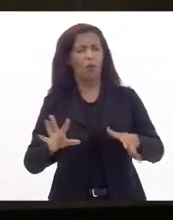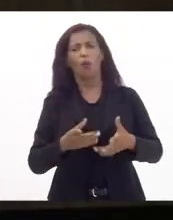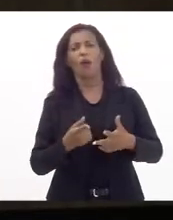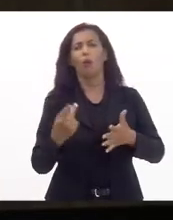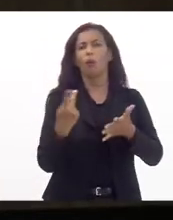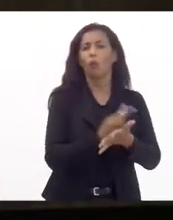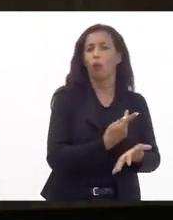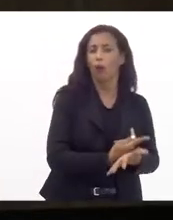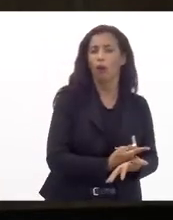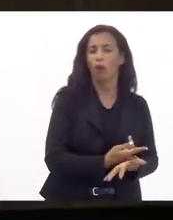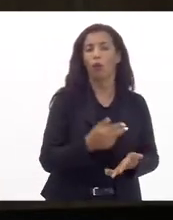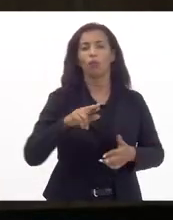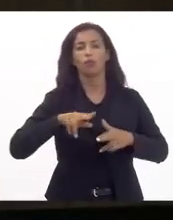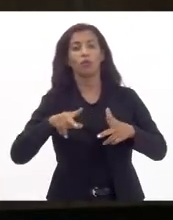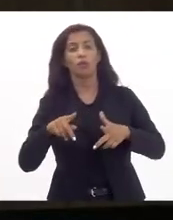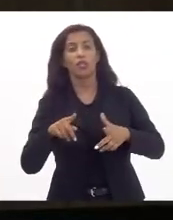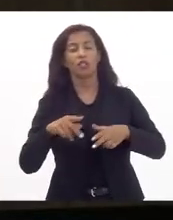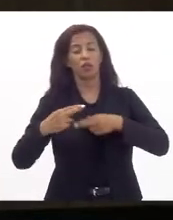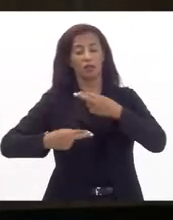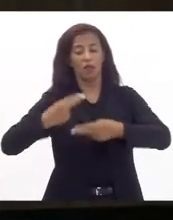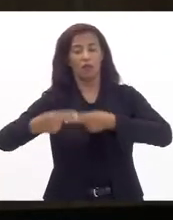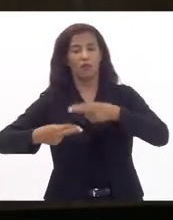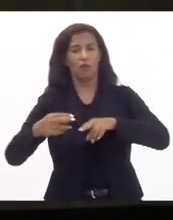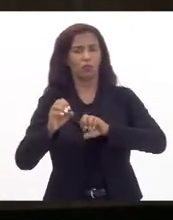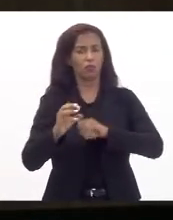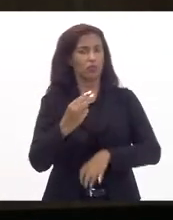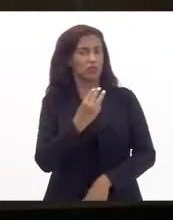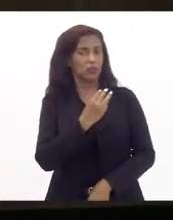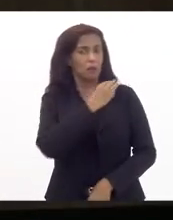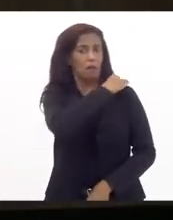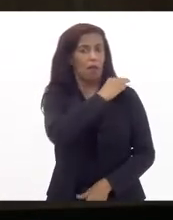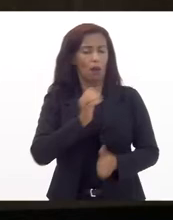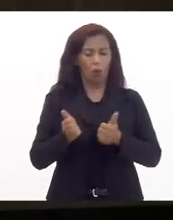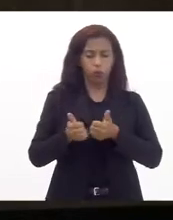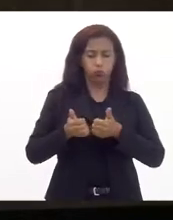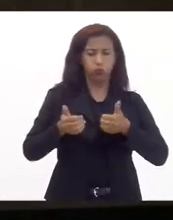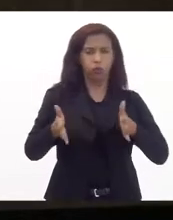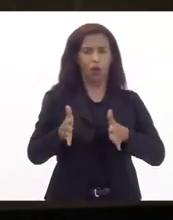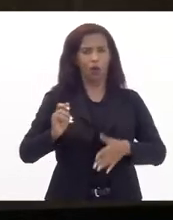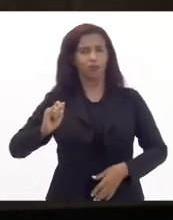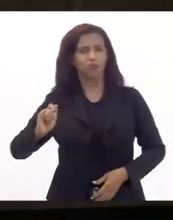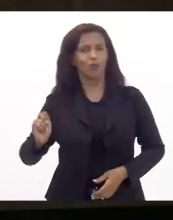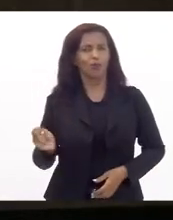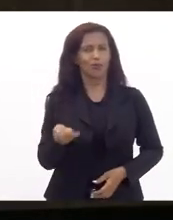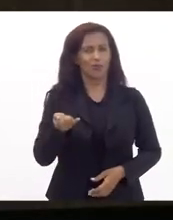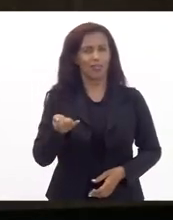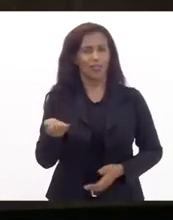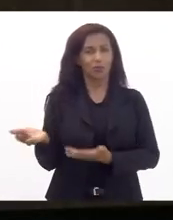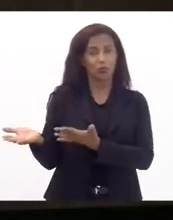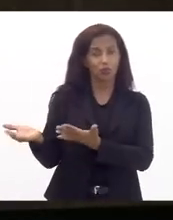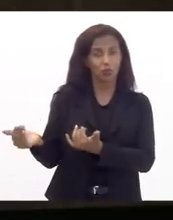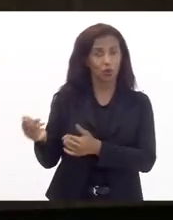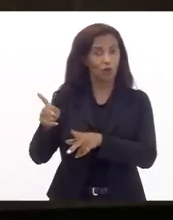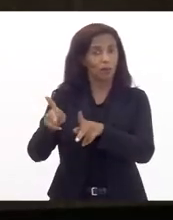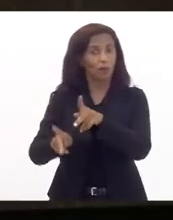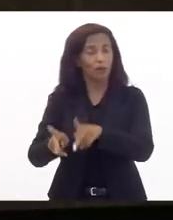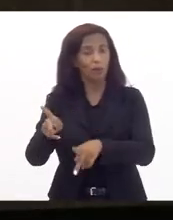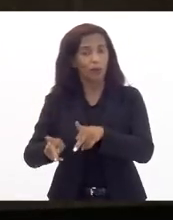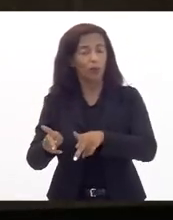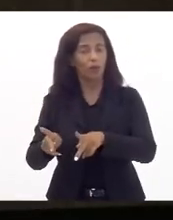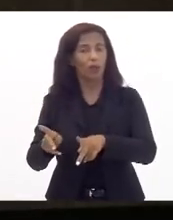que essa reforma do currículo do ensino médio possa abrir perspectivas novas para a juventude popular